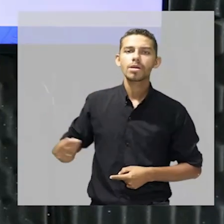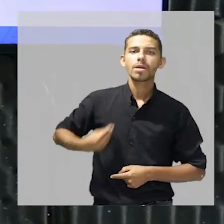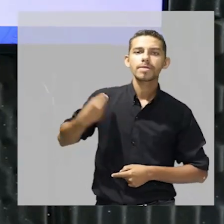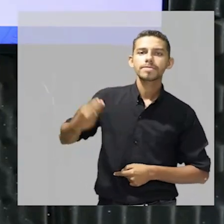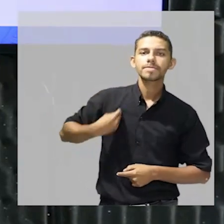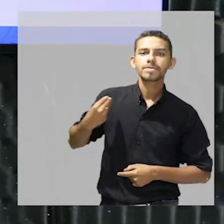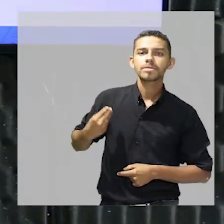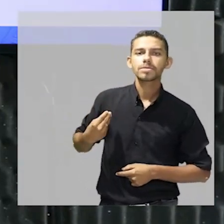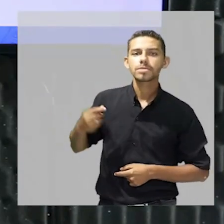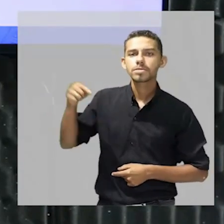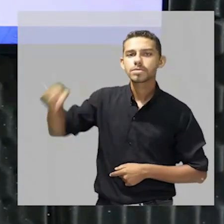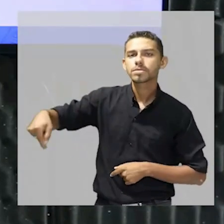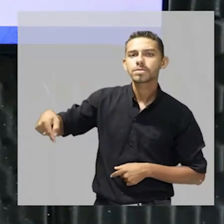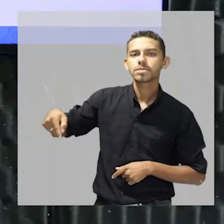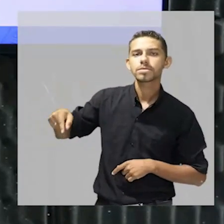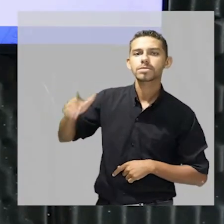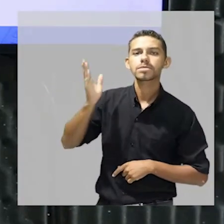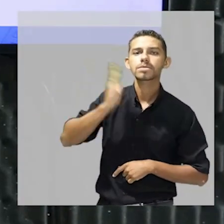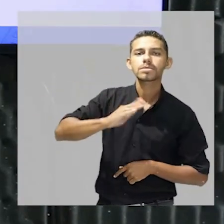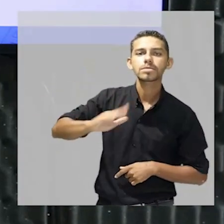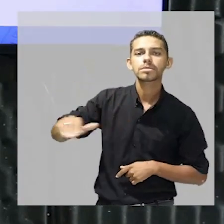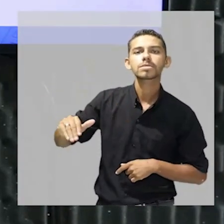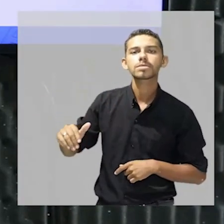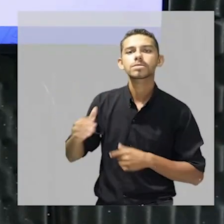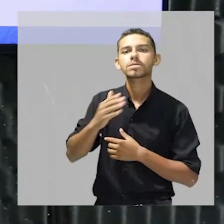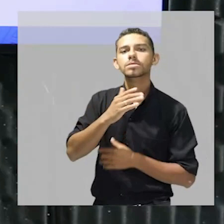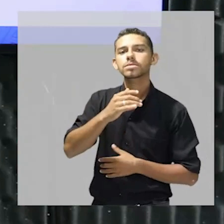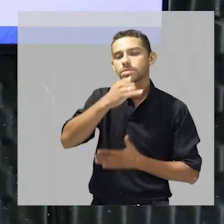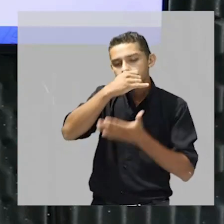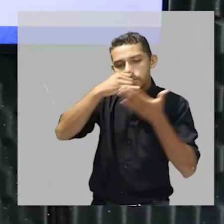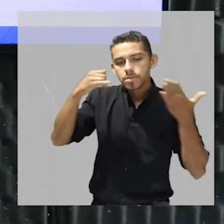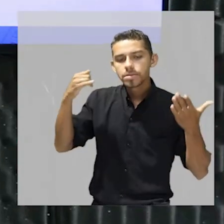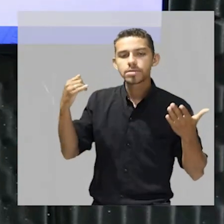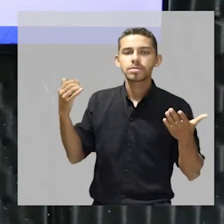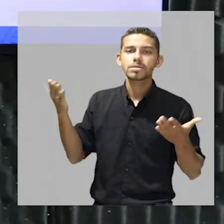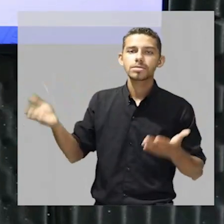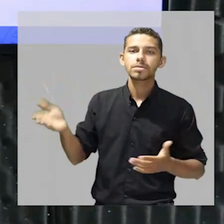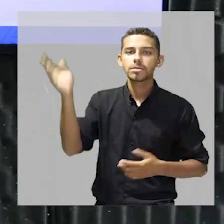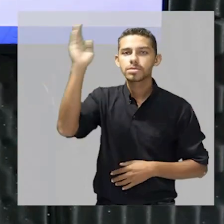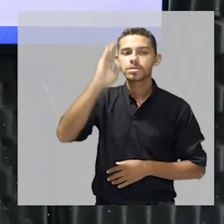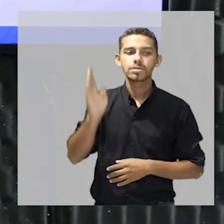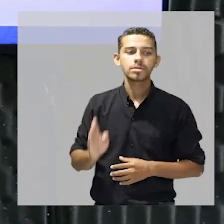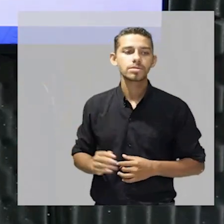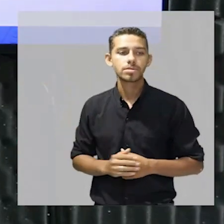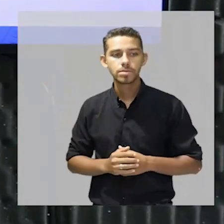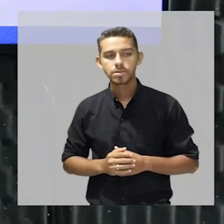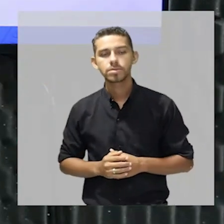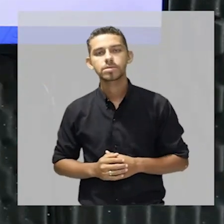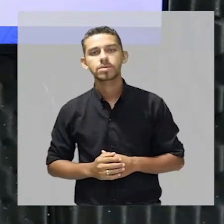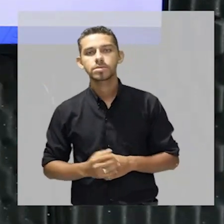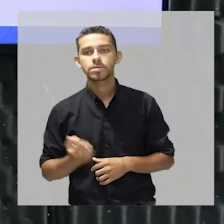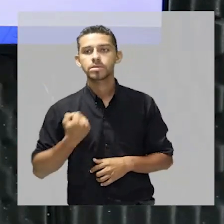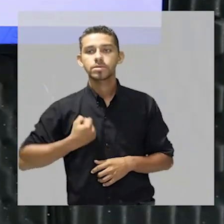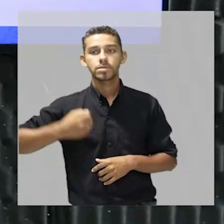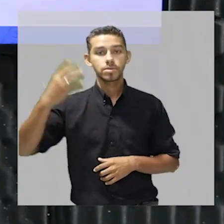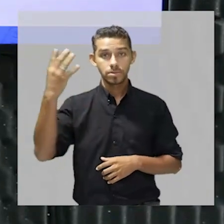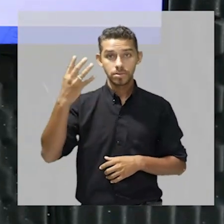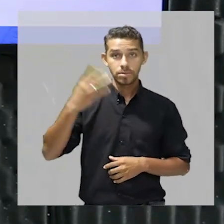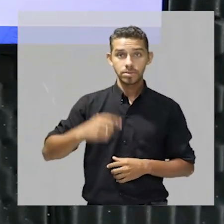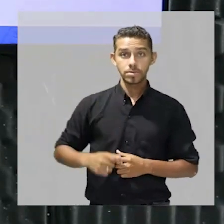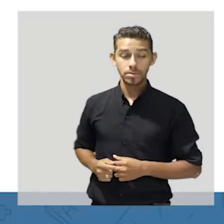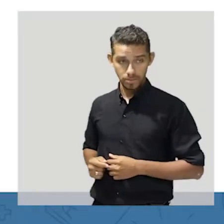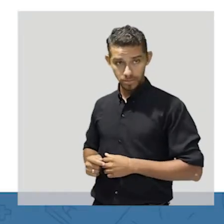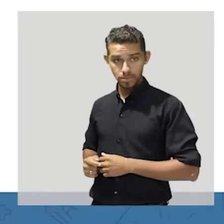vida marginalizada de um guri né como tantos outros aí pelo Brasil bom